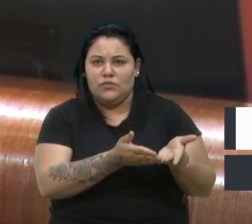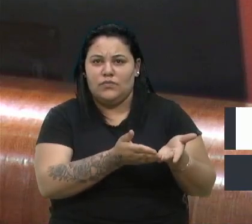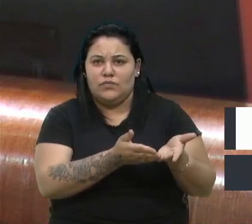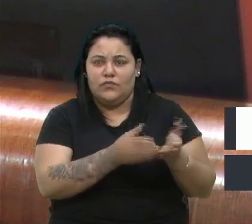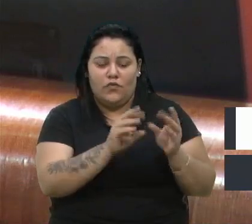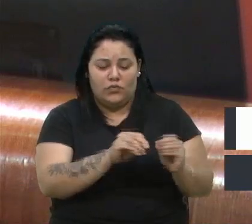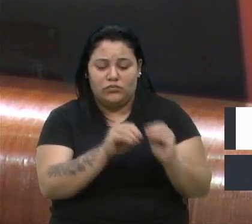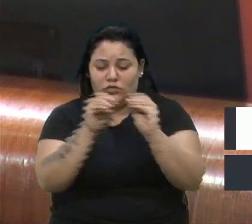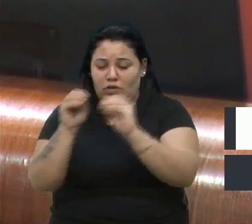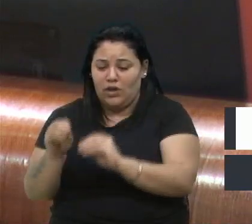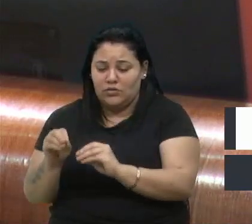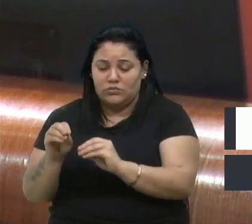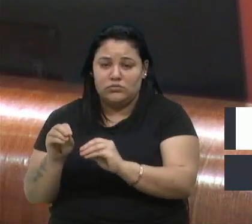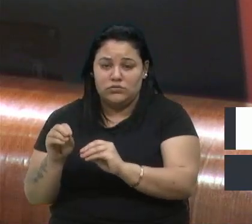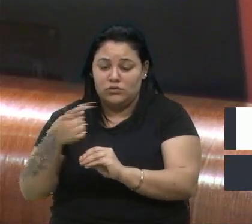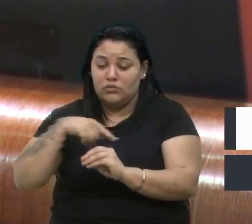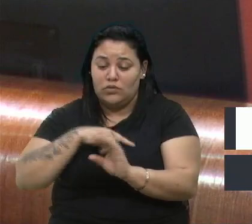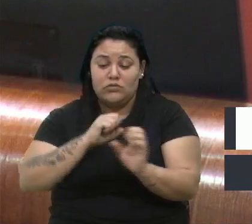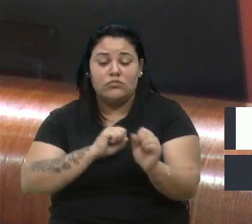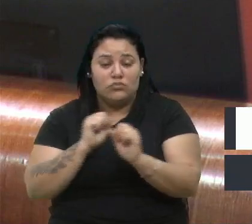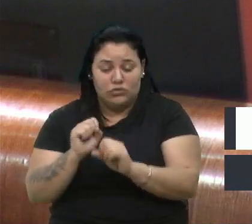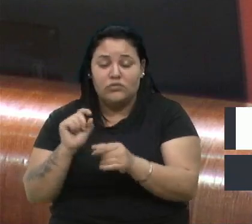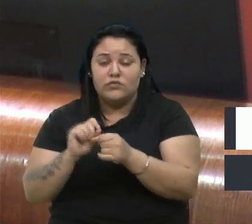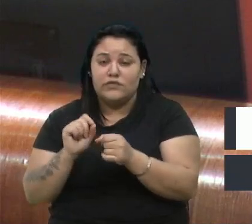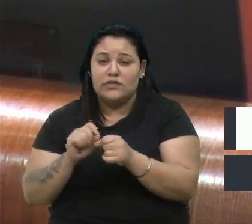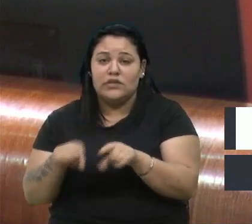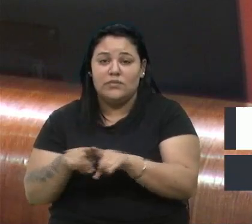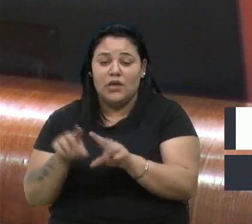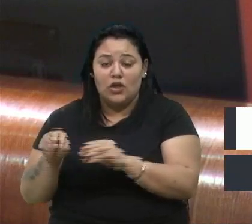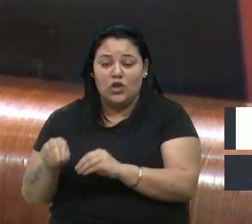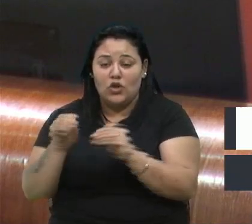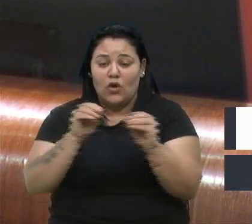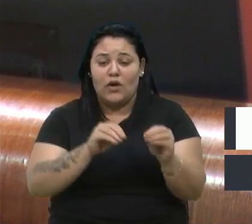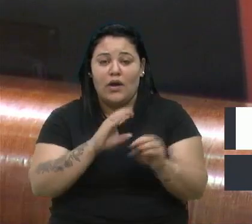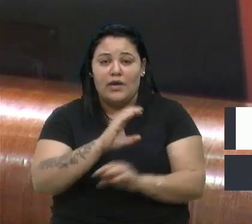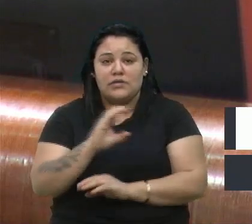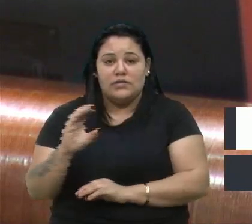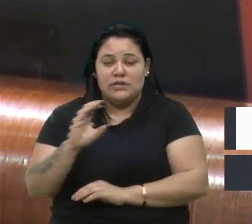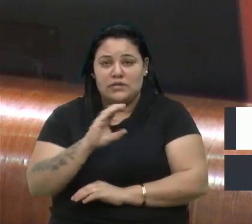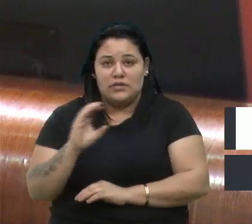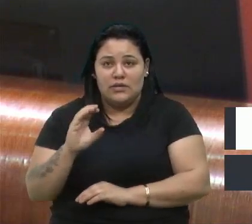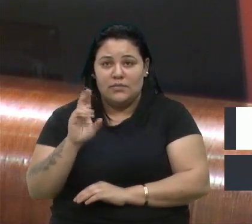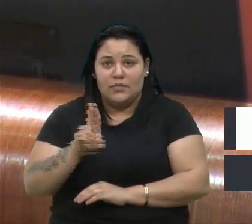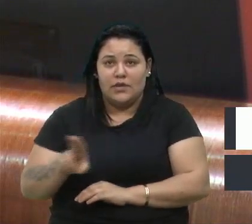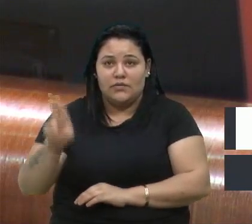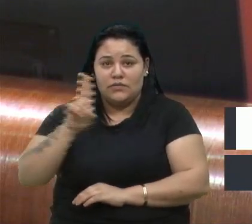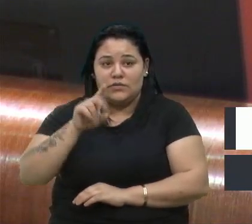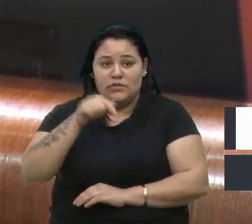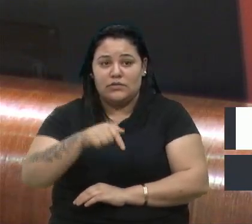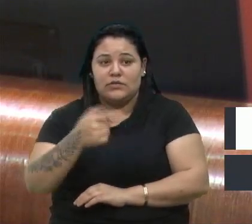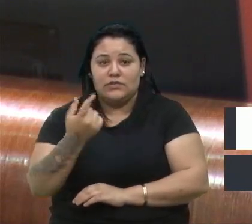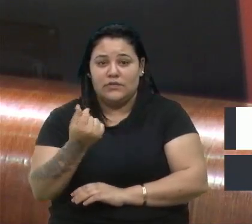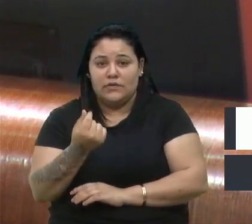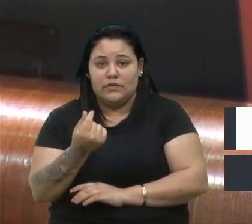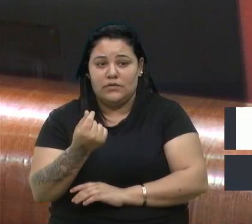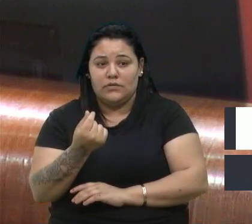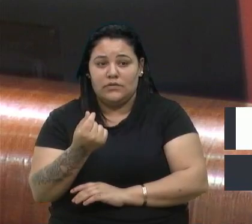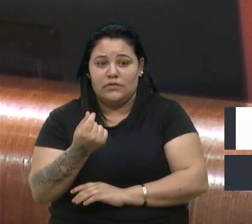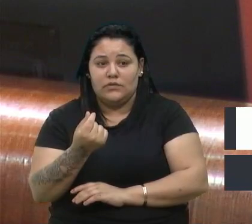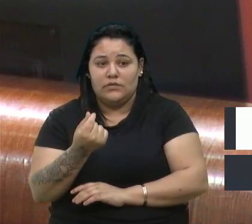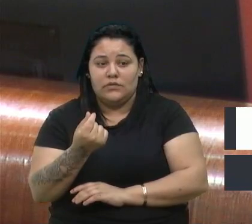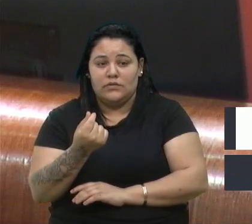realocado. Então, nós podemos fazer isso também para poder, né, otimizar este valor. Então, um CC já está